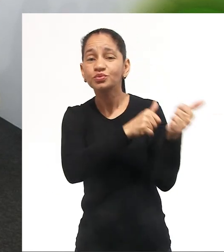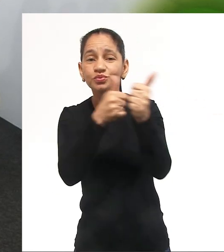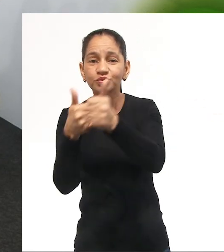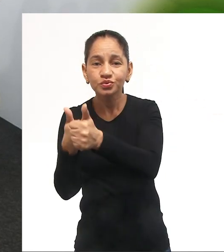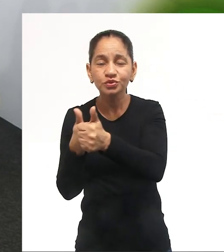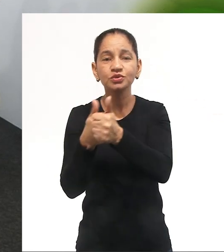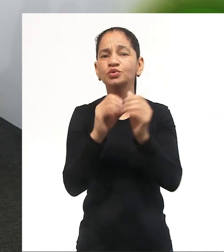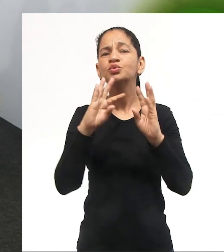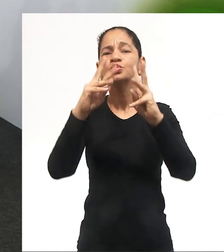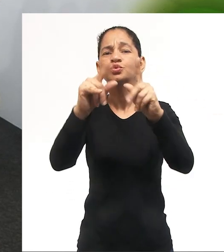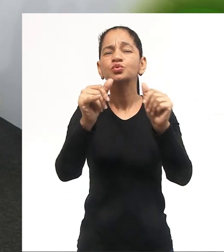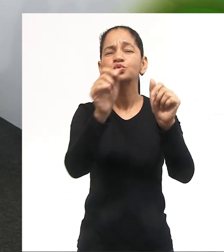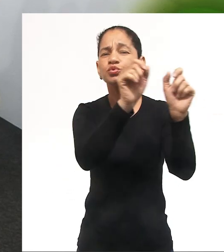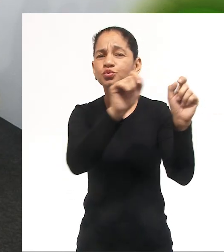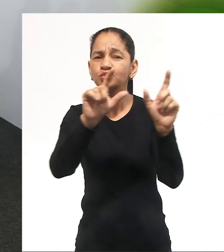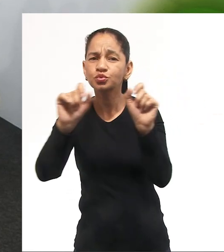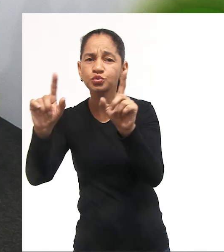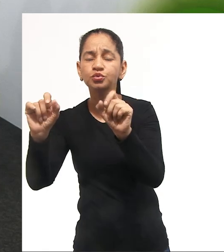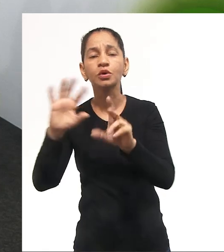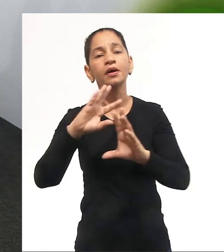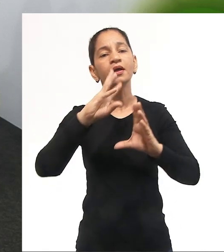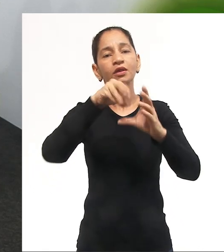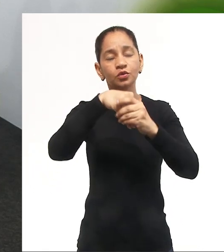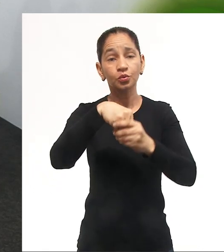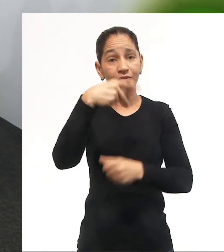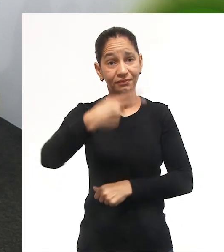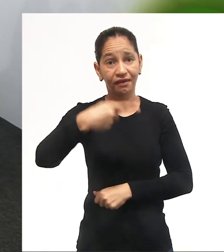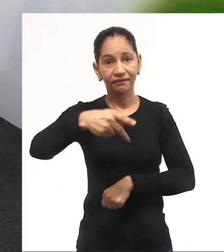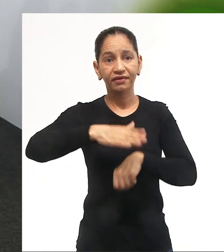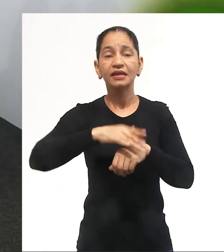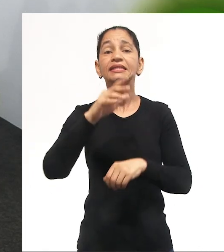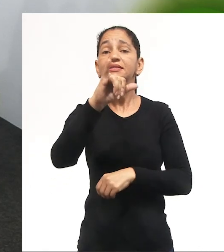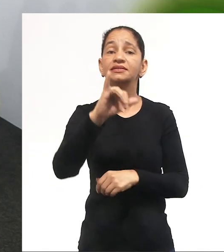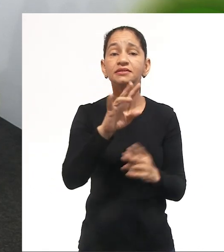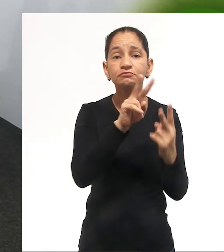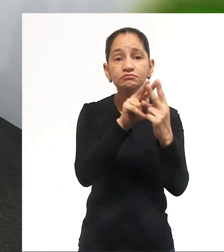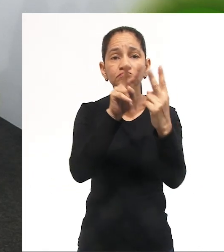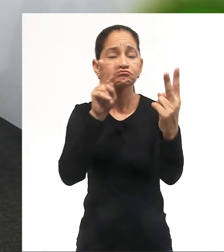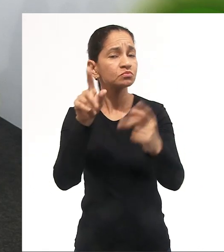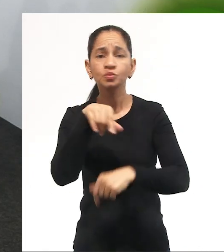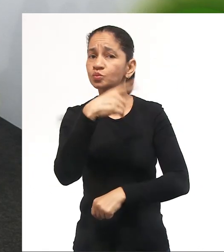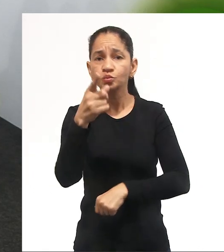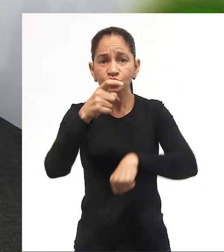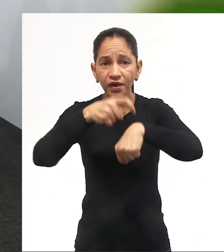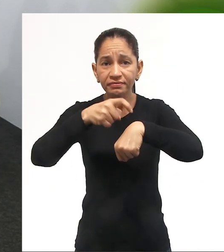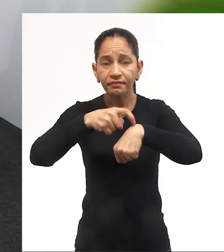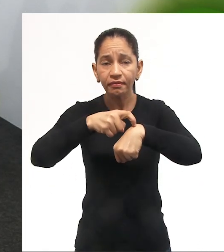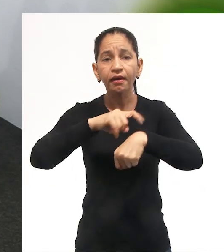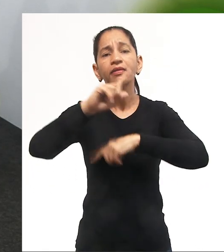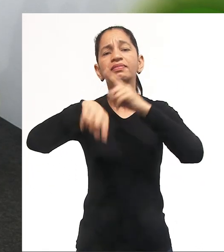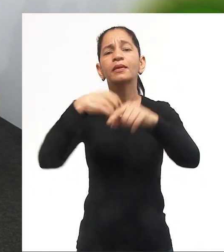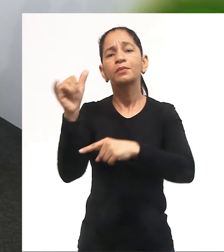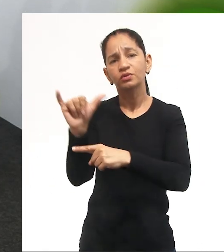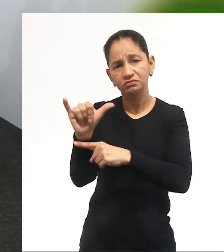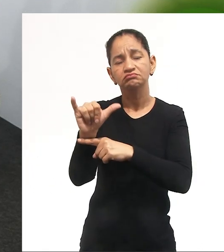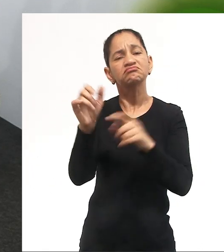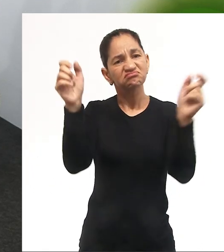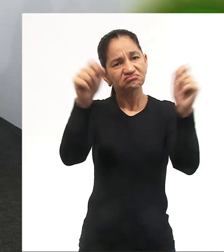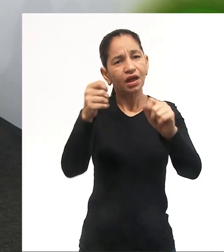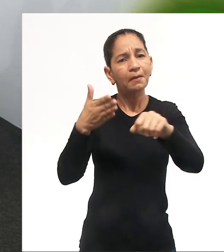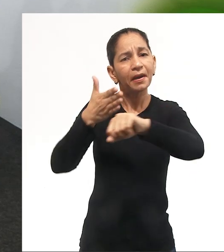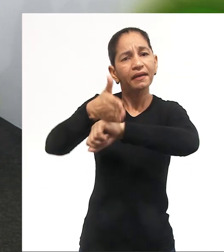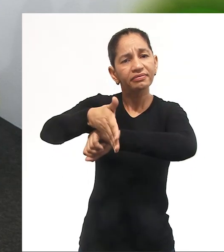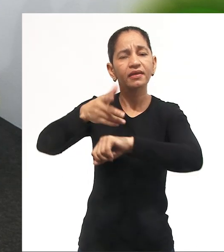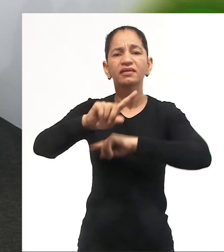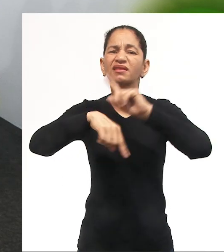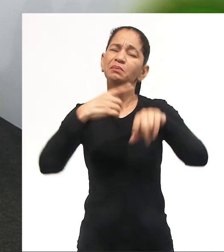acompanhar toda a nossa programação. Se você não participar durante o evento, ele vai estar disponível aí no canal do YouTube. Você